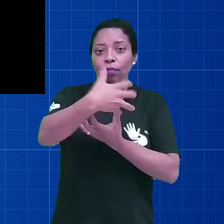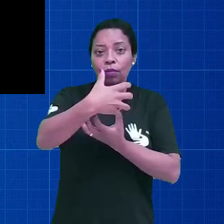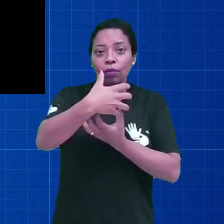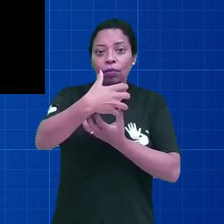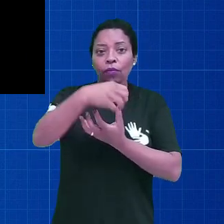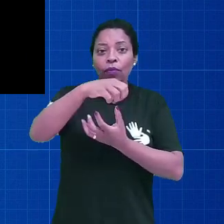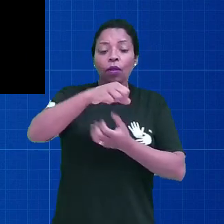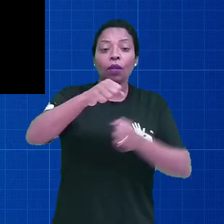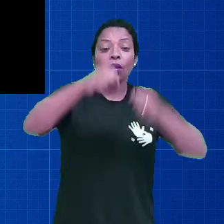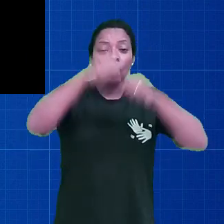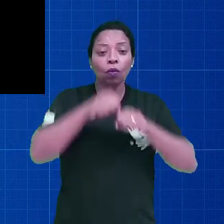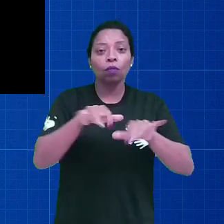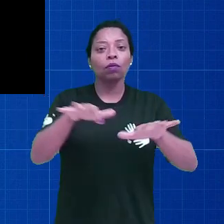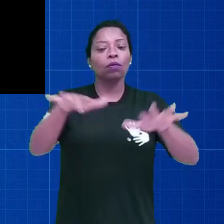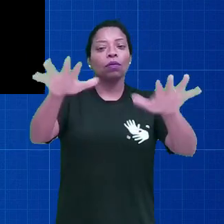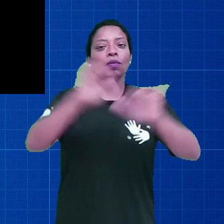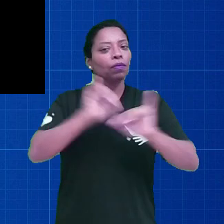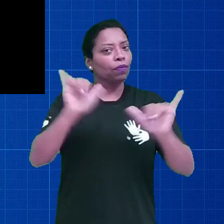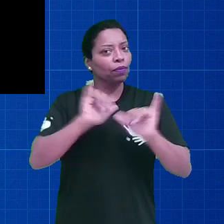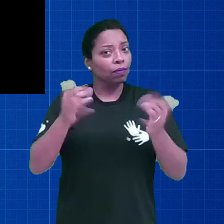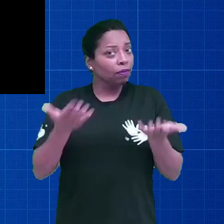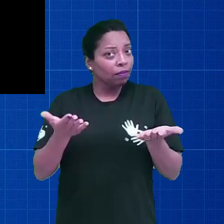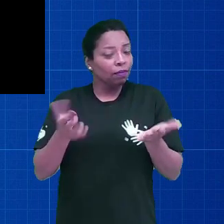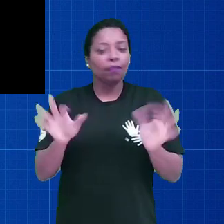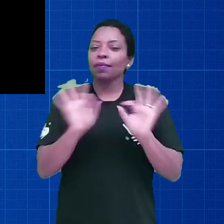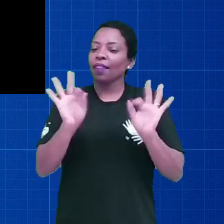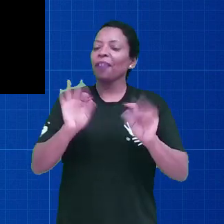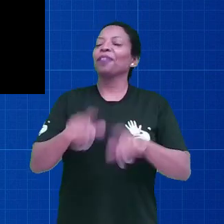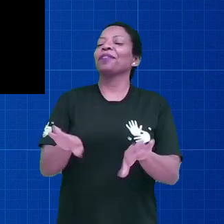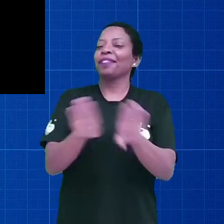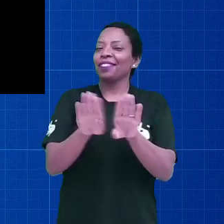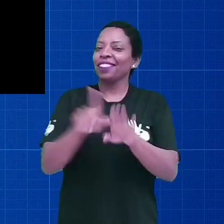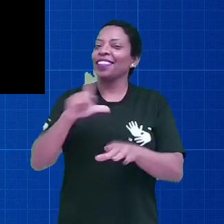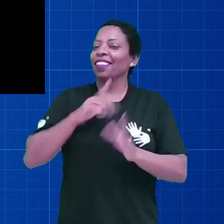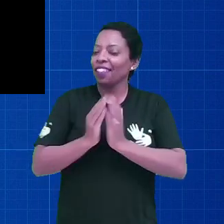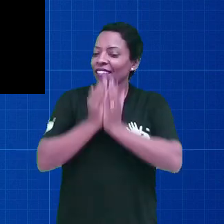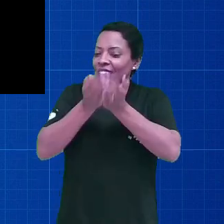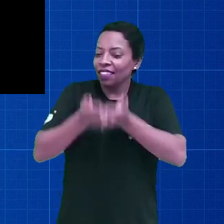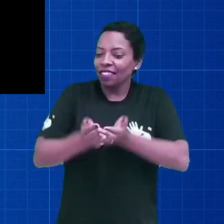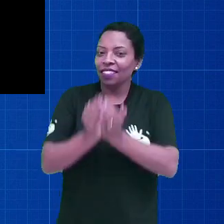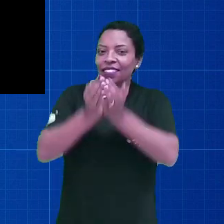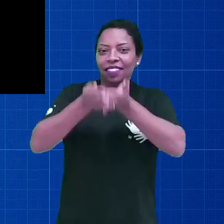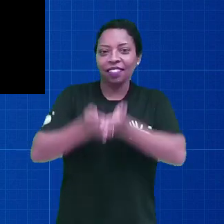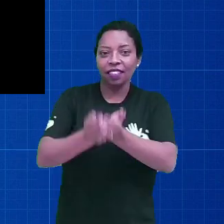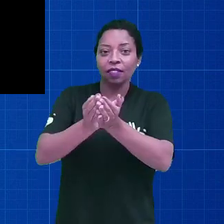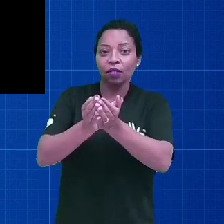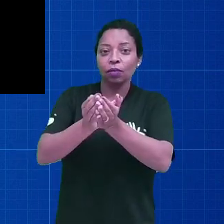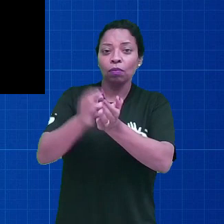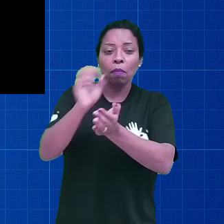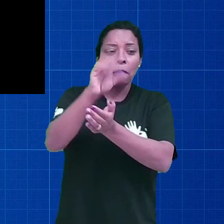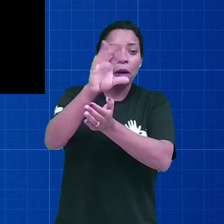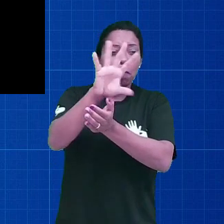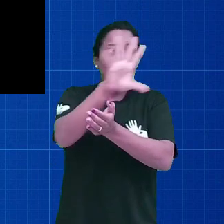compartilham esses dados. Então, você tem dados que vêm de navios, dados transmitidos